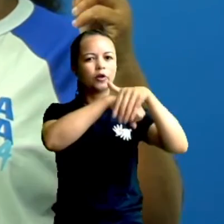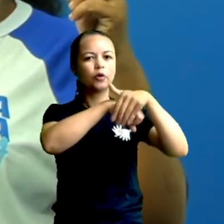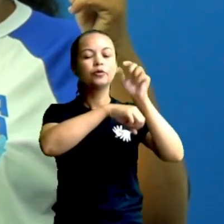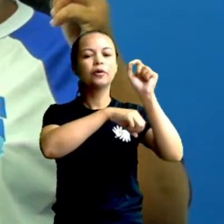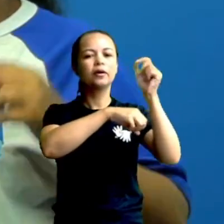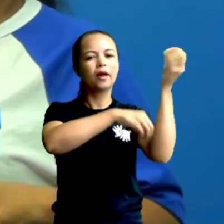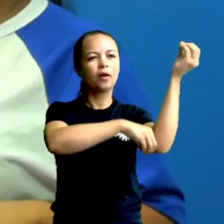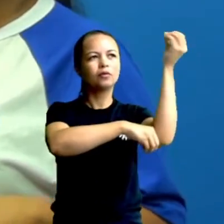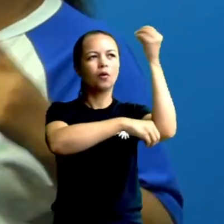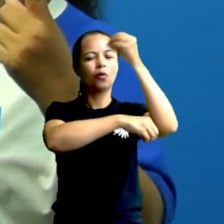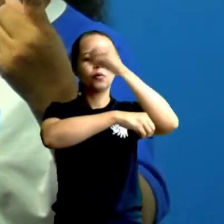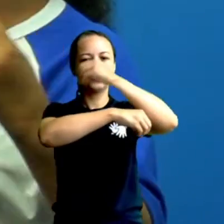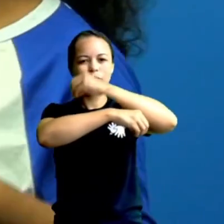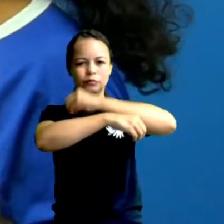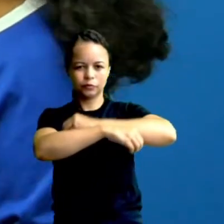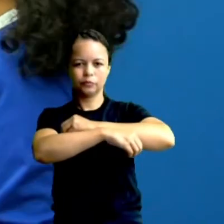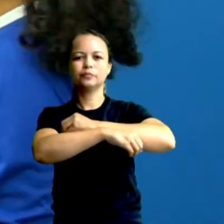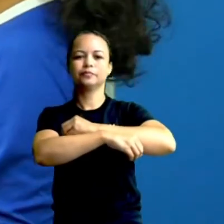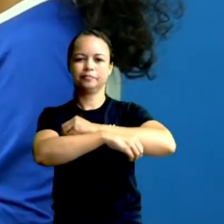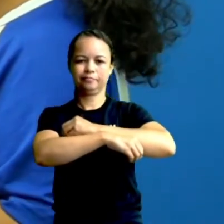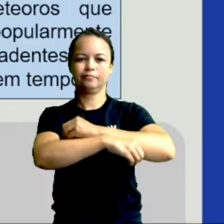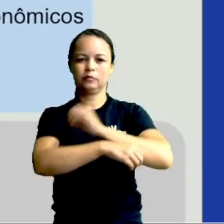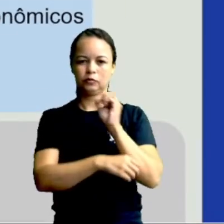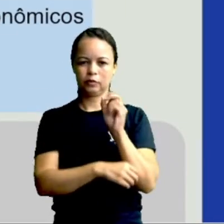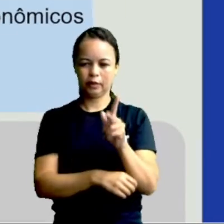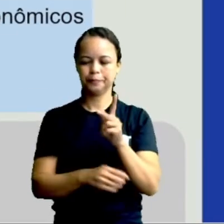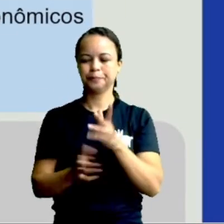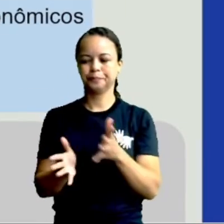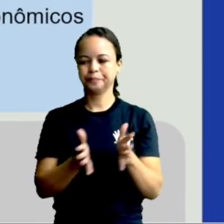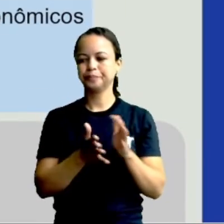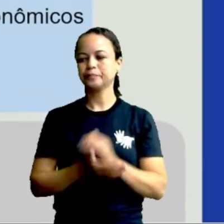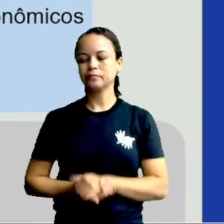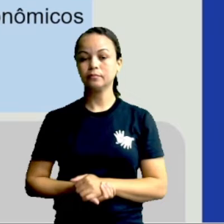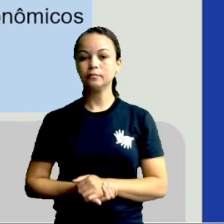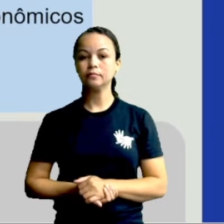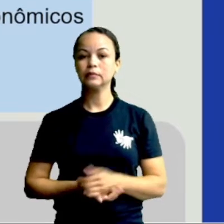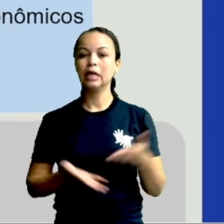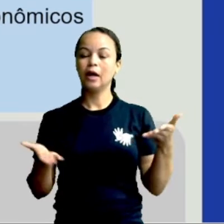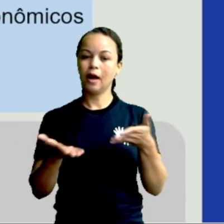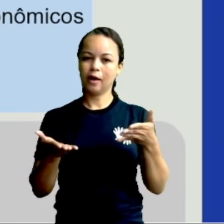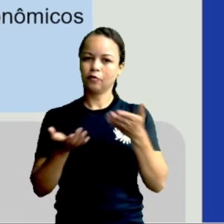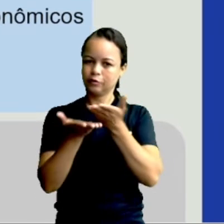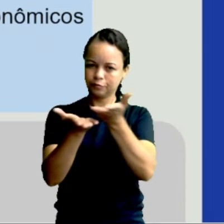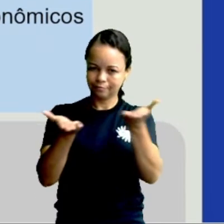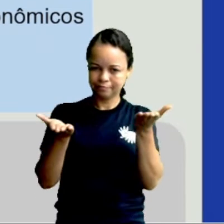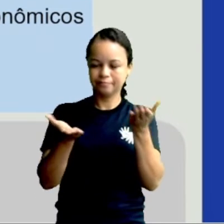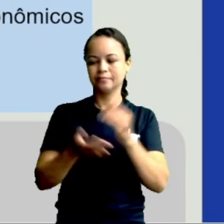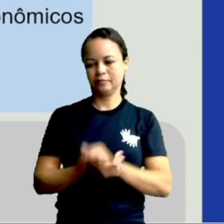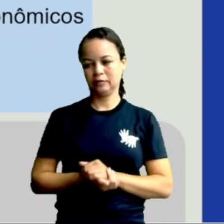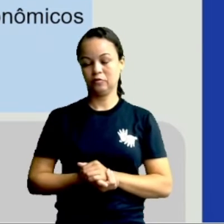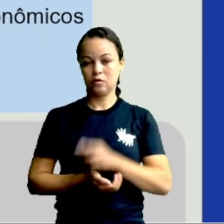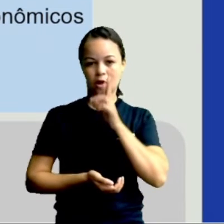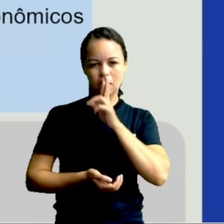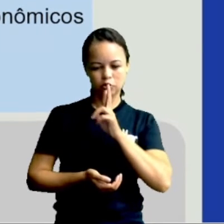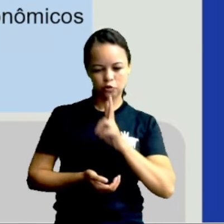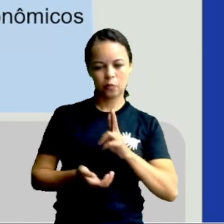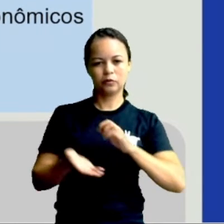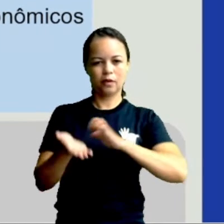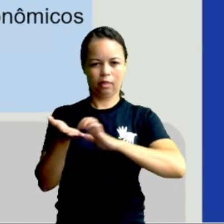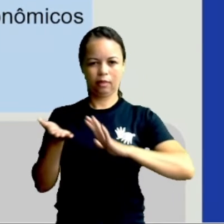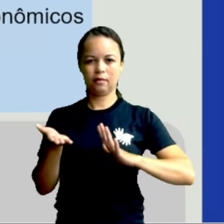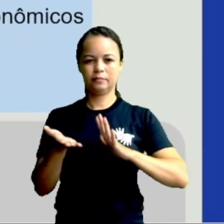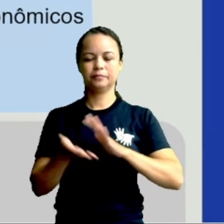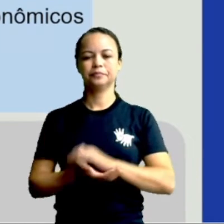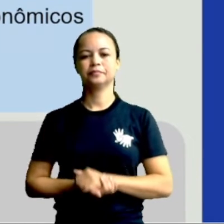se esconde no horizonte. Vamos lá. Ó, agora é com vocês. Vamos responder algumas